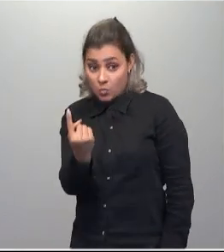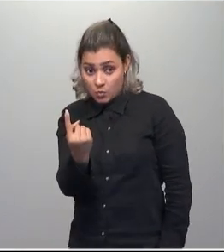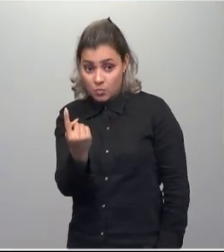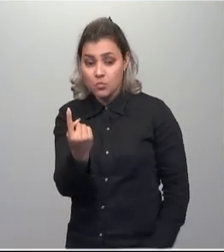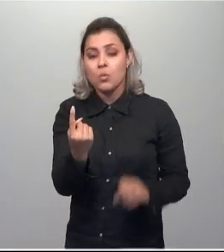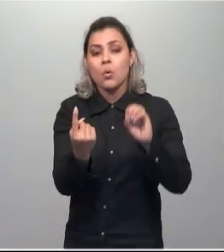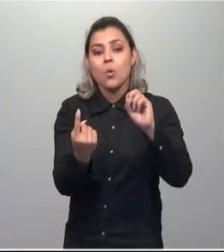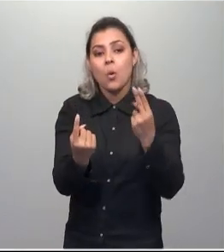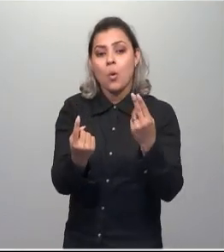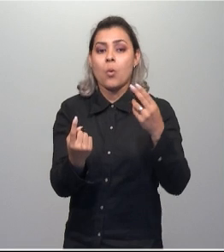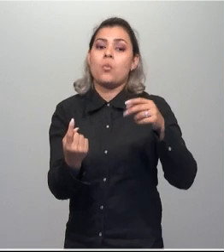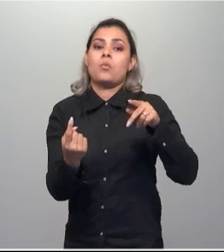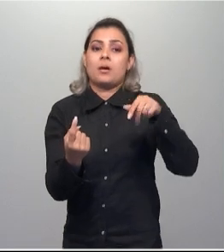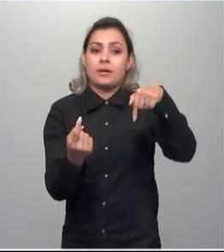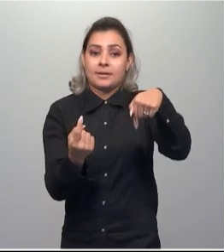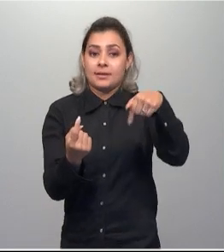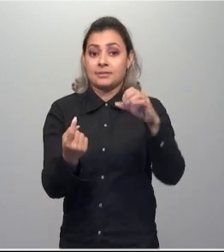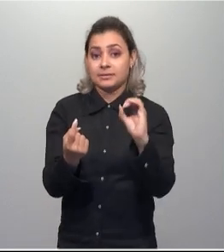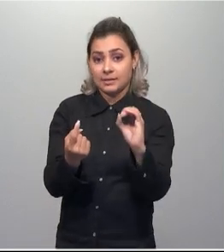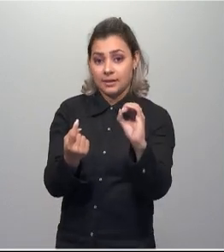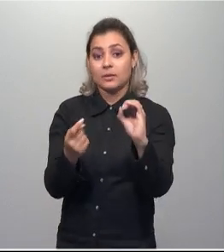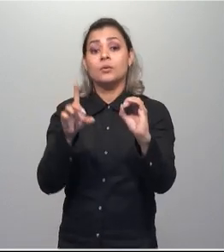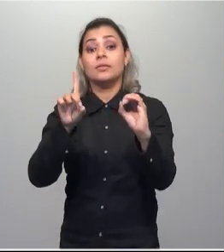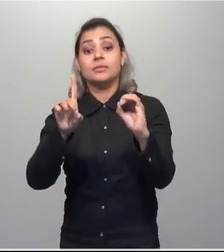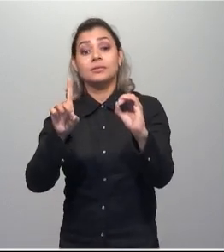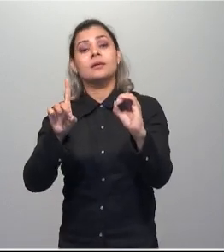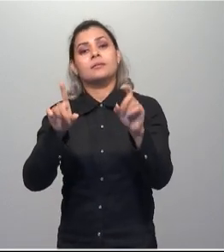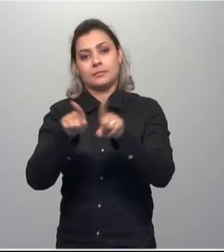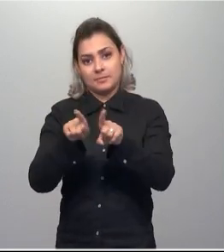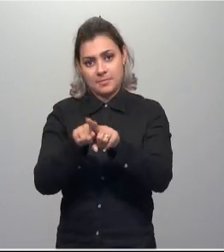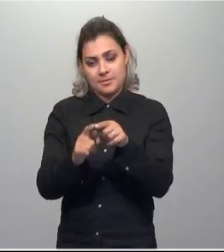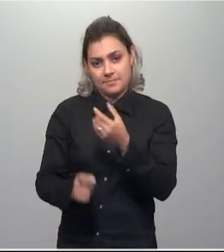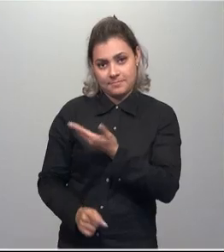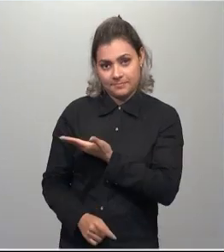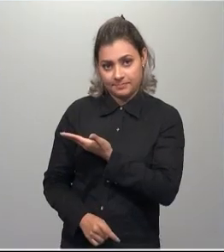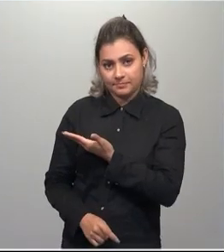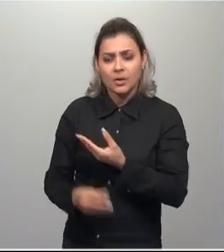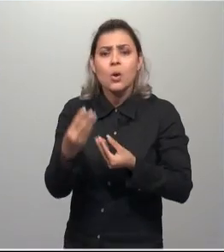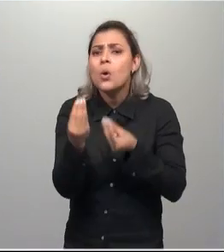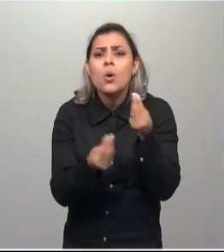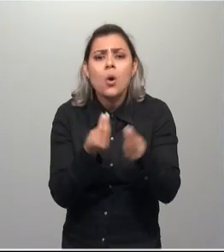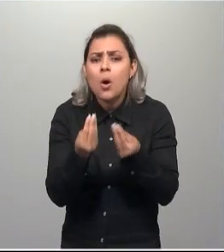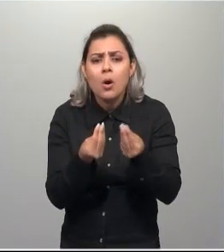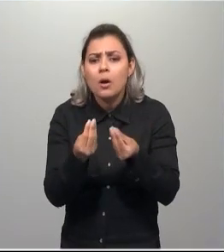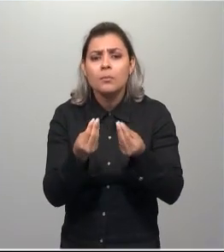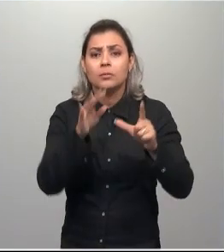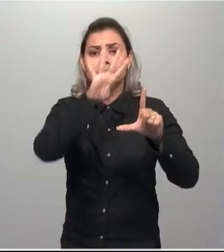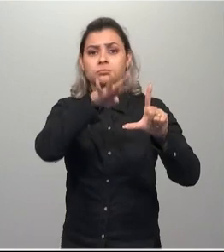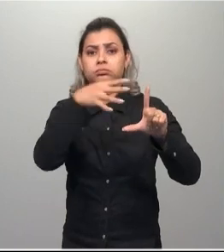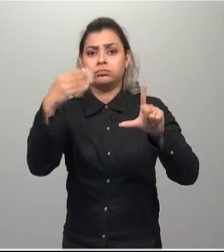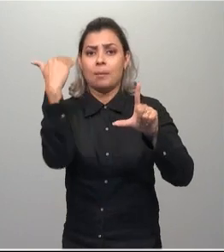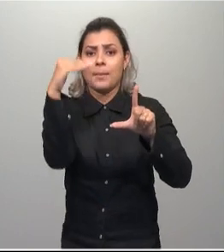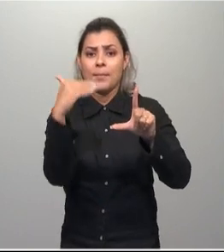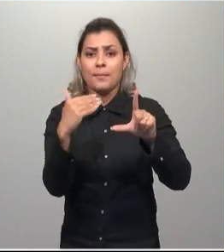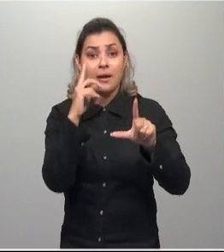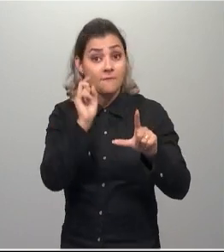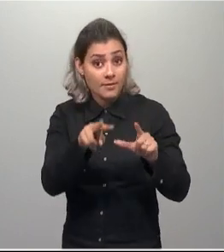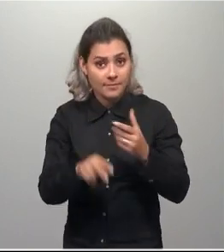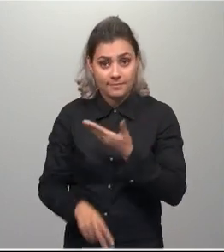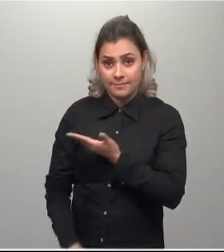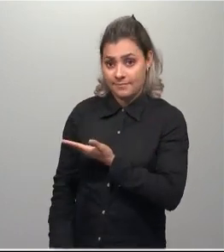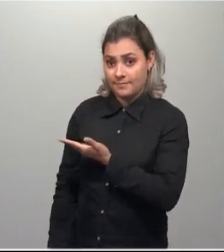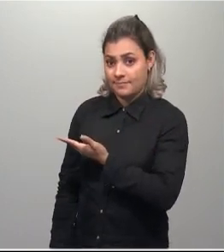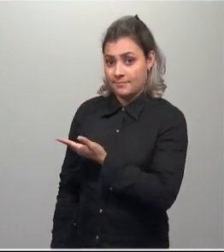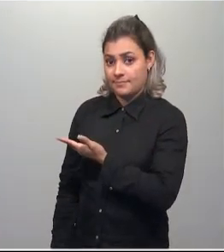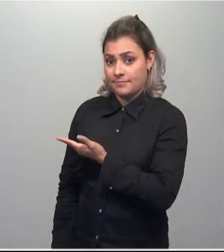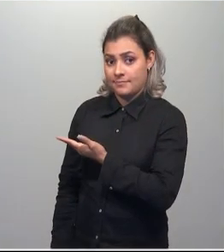ou exclusivo que zero e de zero que eu não quiser como é que isso funciona na tabela de estados vamos ver o